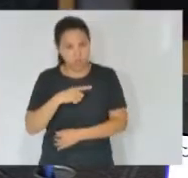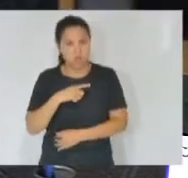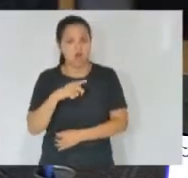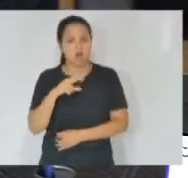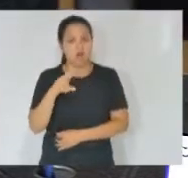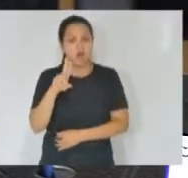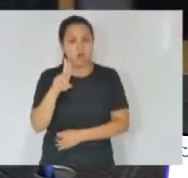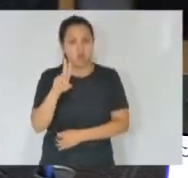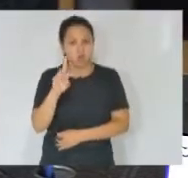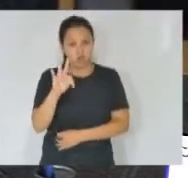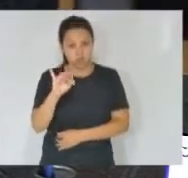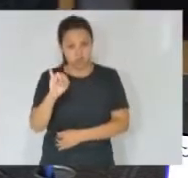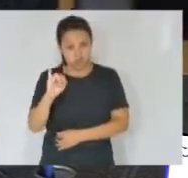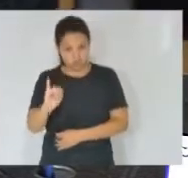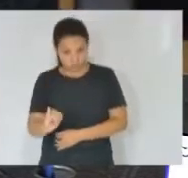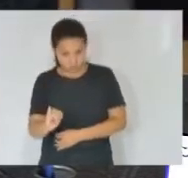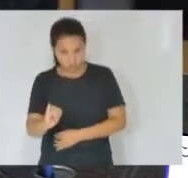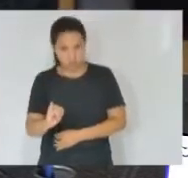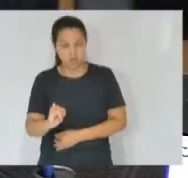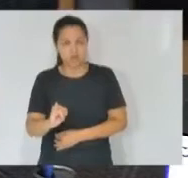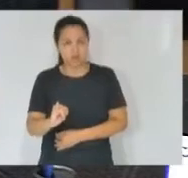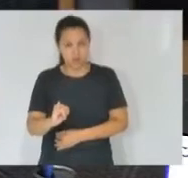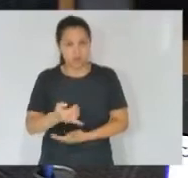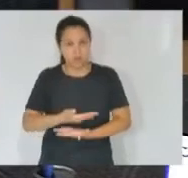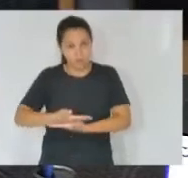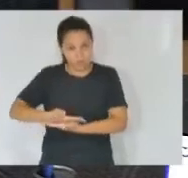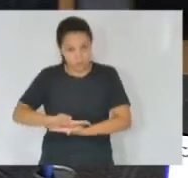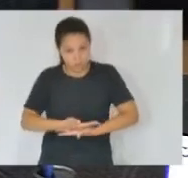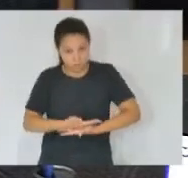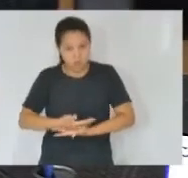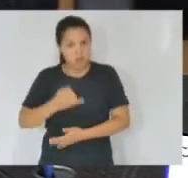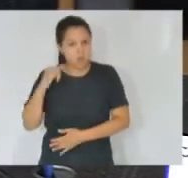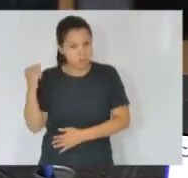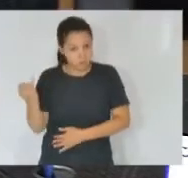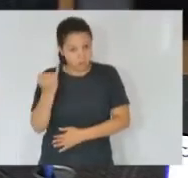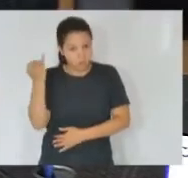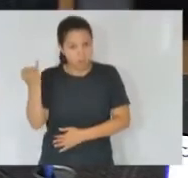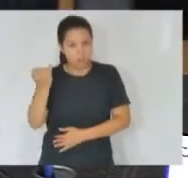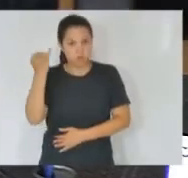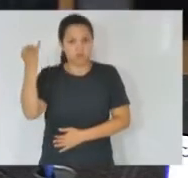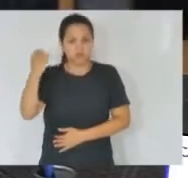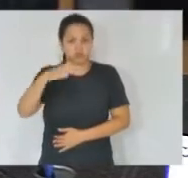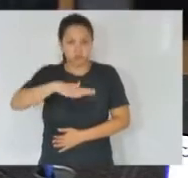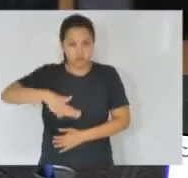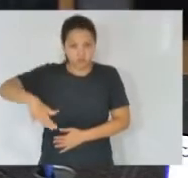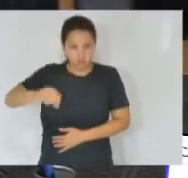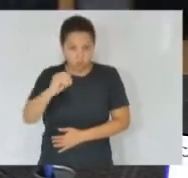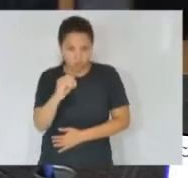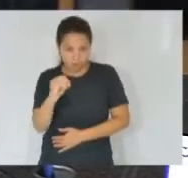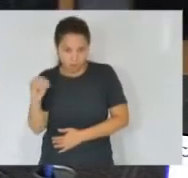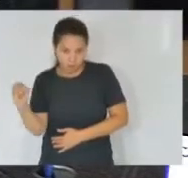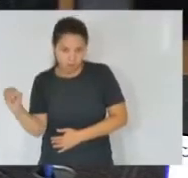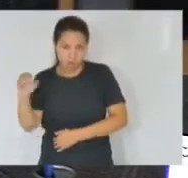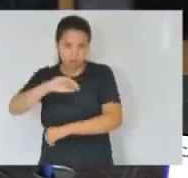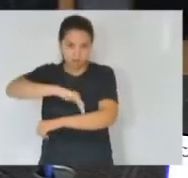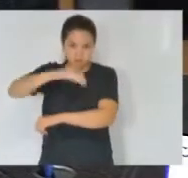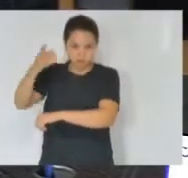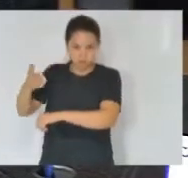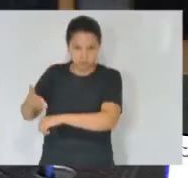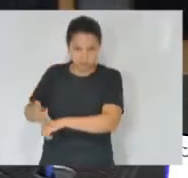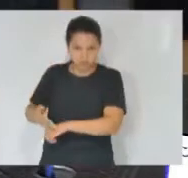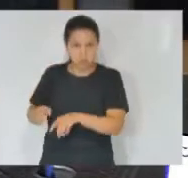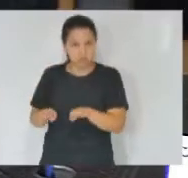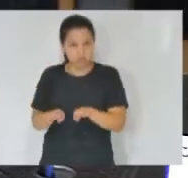que é importantíssima para a região do Meio Oeste, da Serra. Tem todo um trabalho na área da saúde